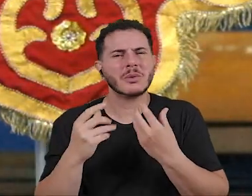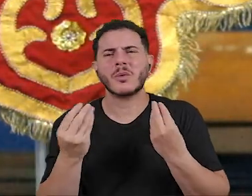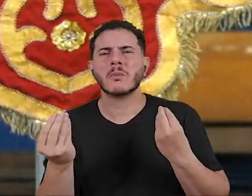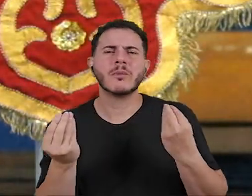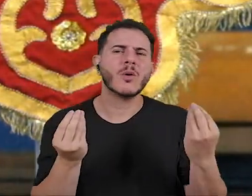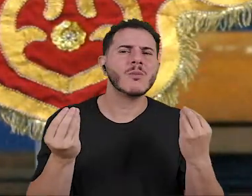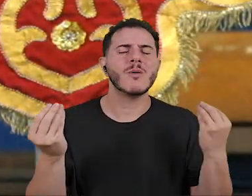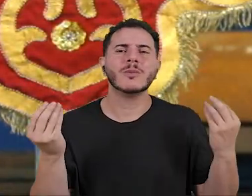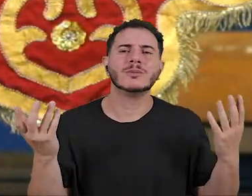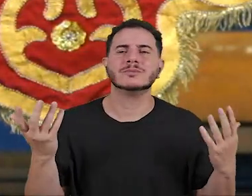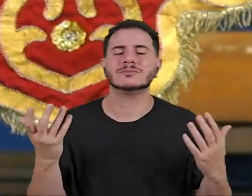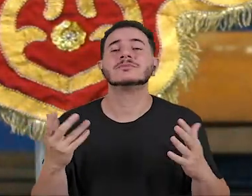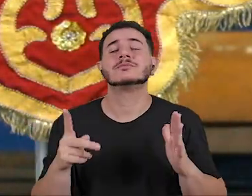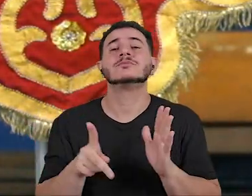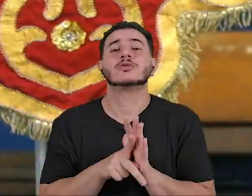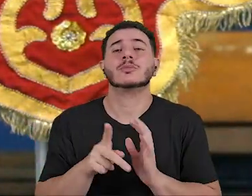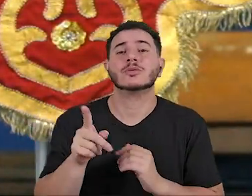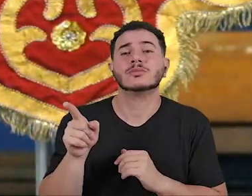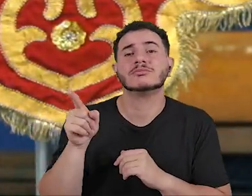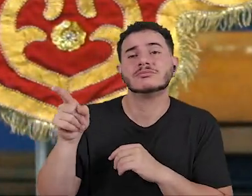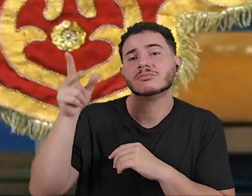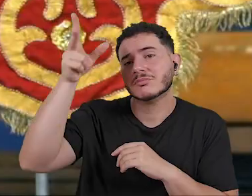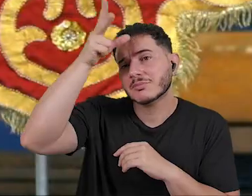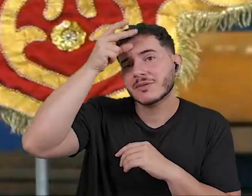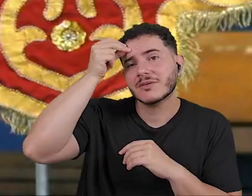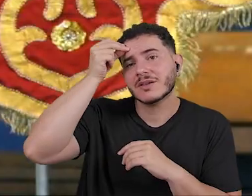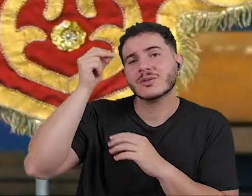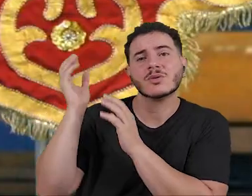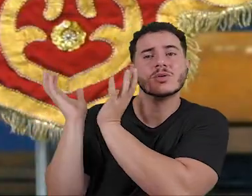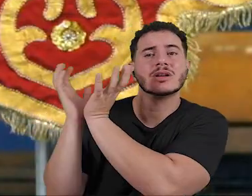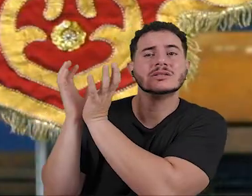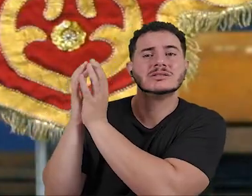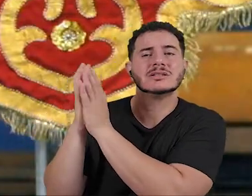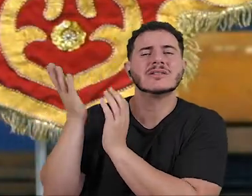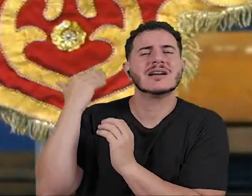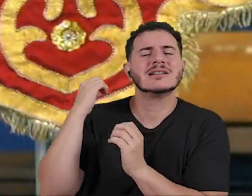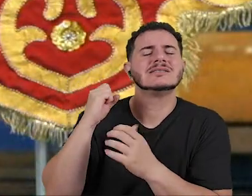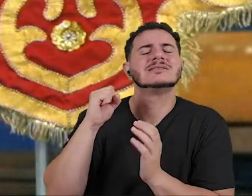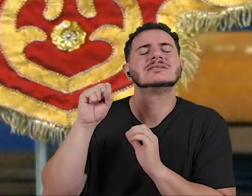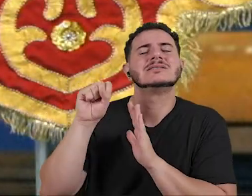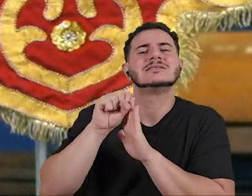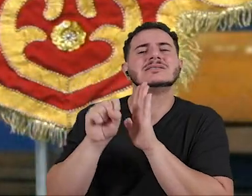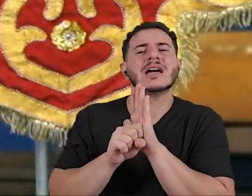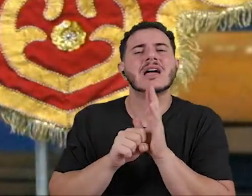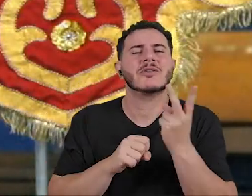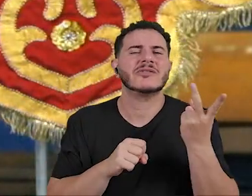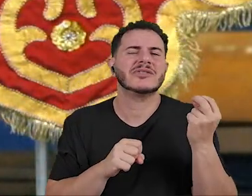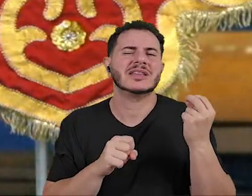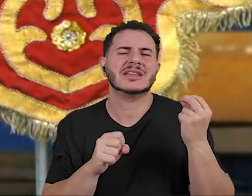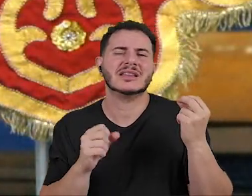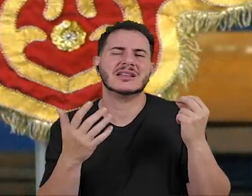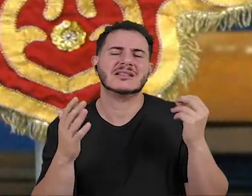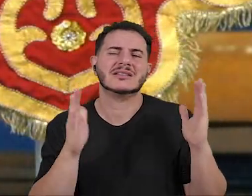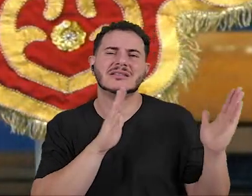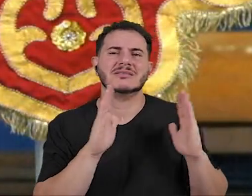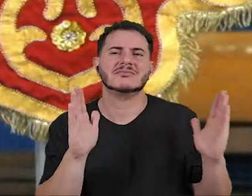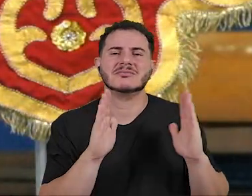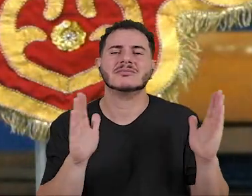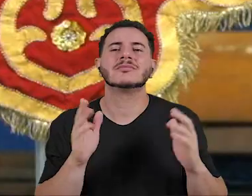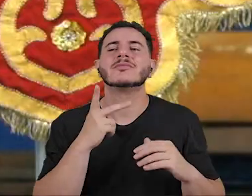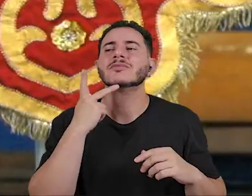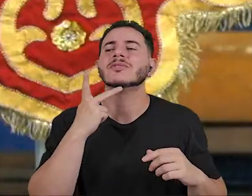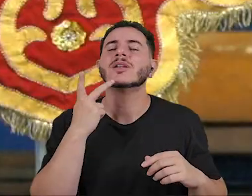década de 20 do século passado e 30, instituiu uma ideia de, vamos organizar o carnaval,